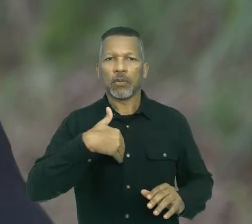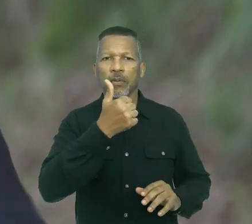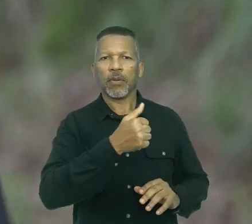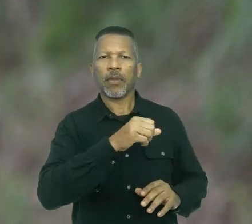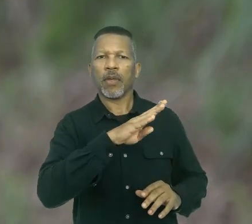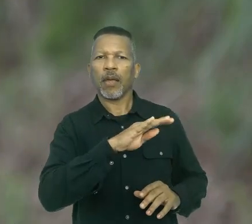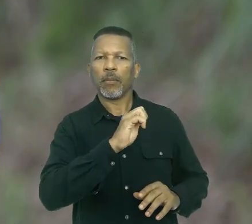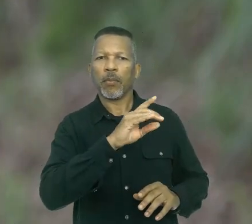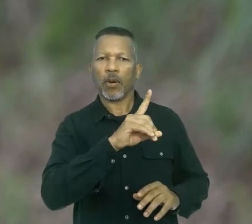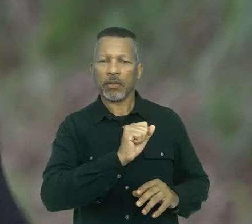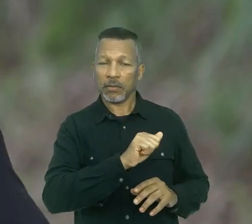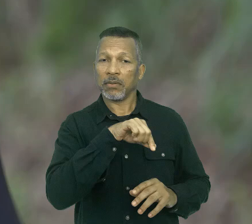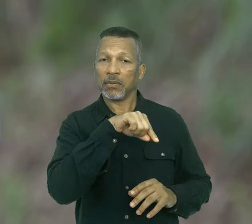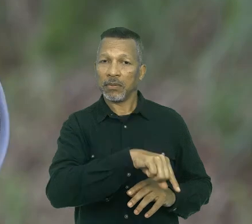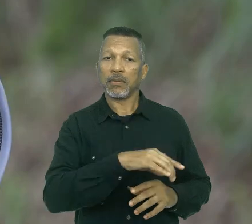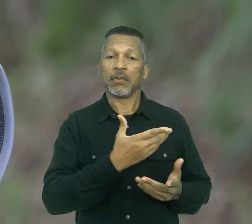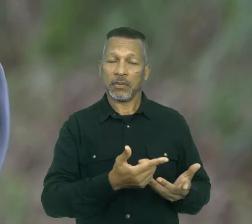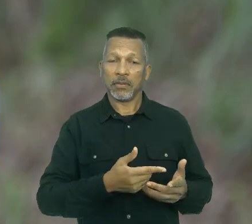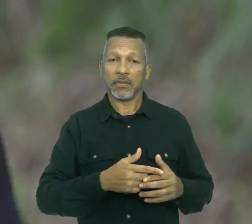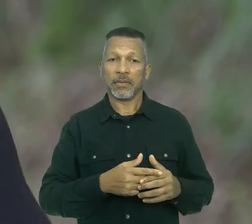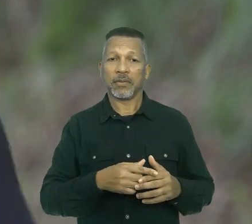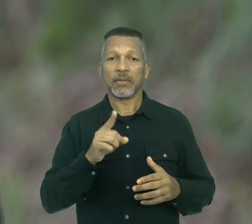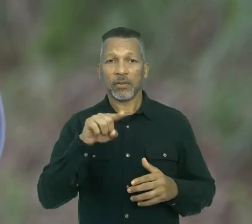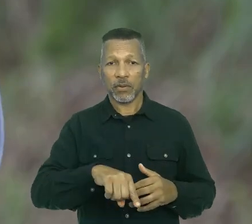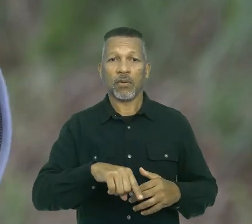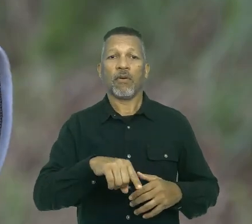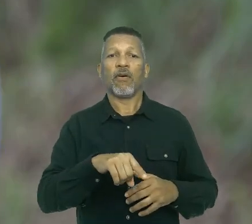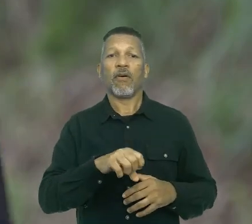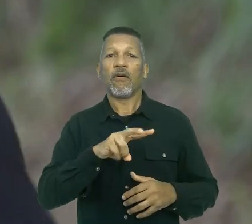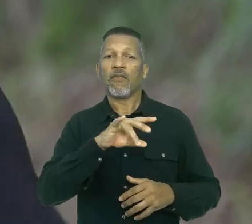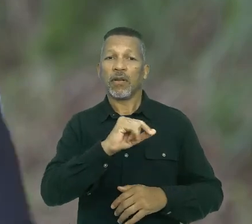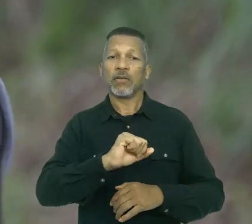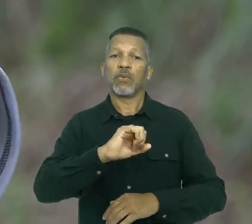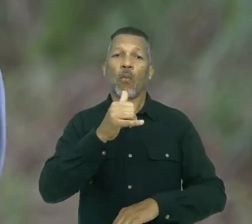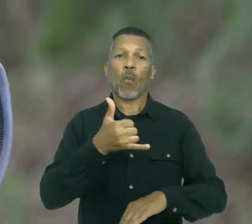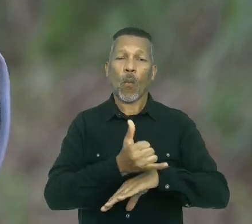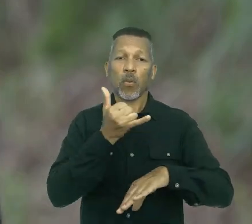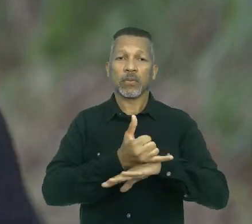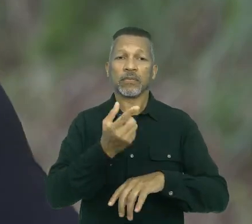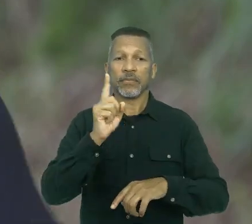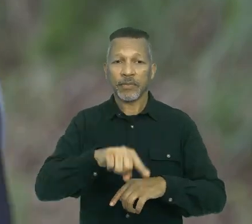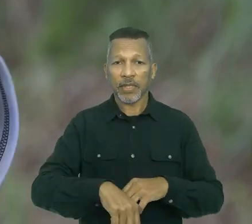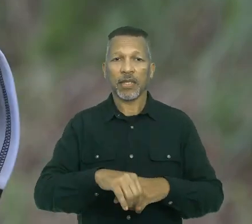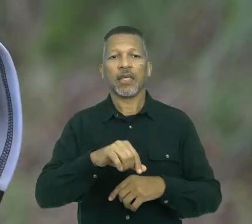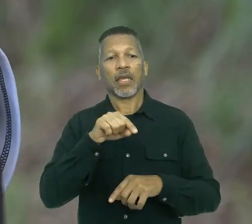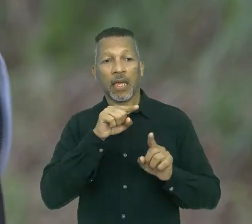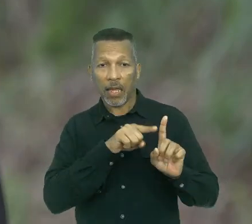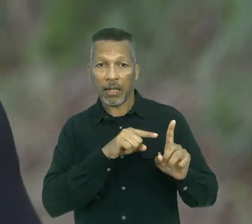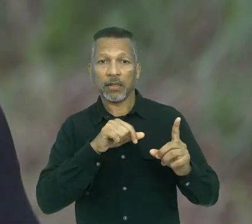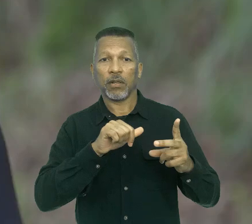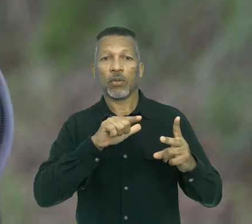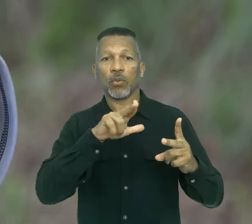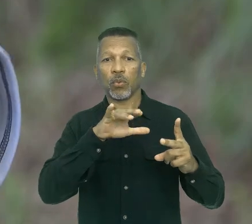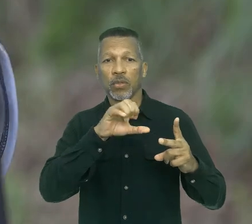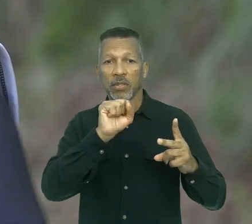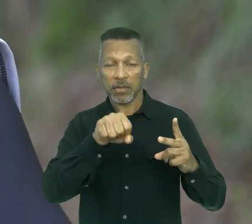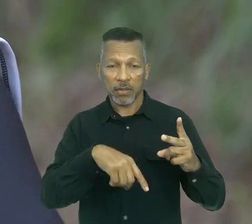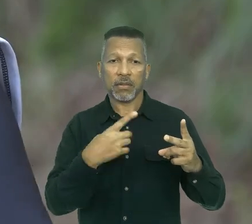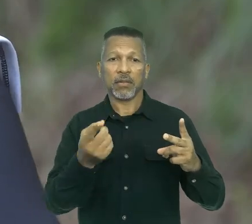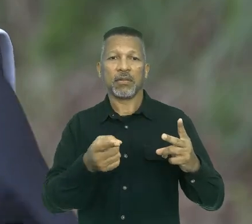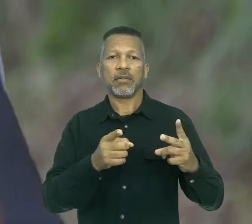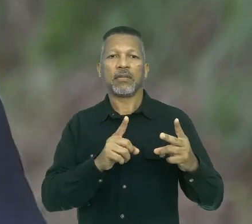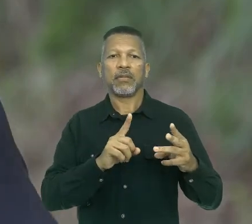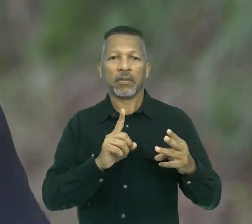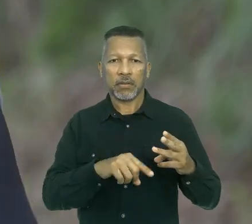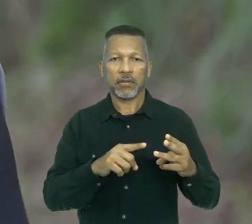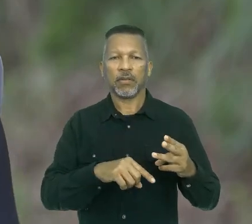eu conheço aqui no Vale do Aço. Um dos melhores, né? Tem o Luizinho, aí que domina,